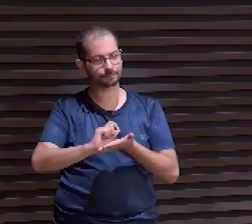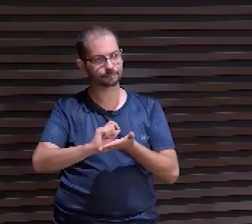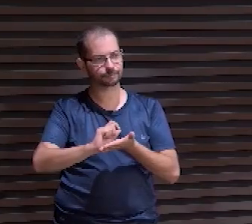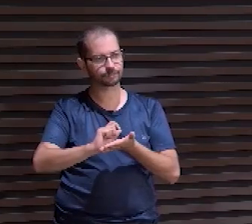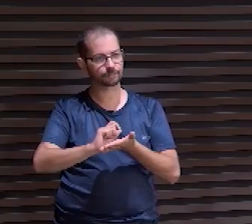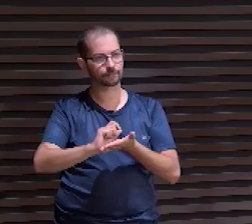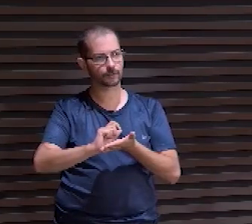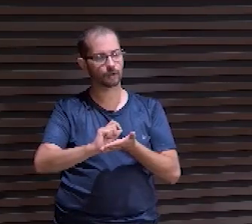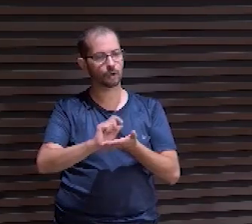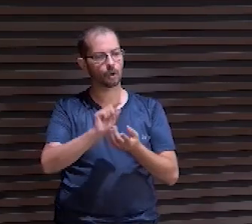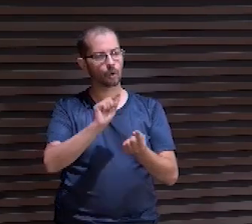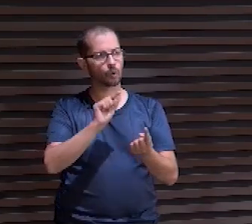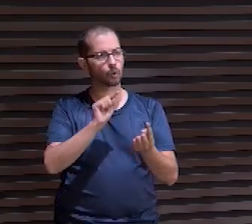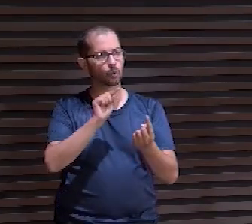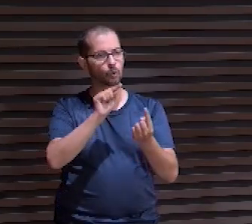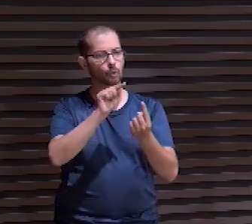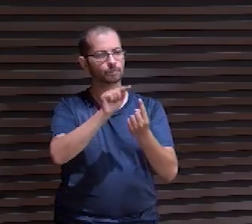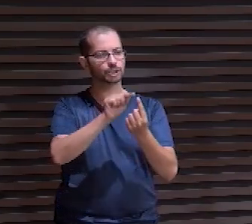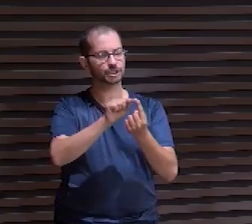com o objetivo